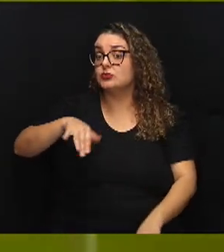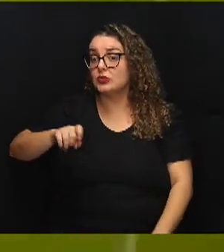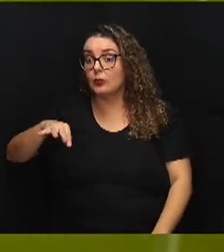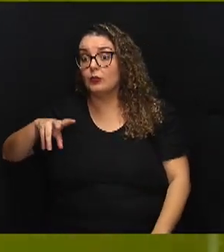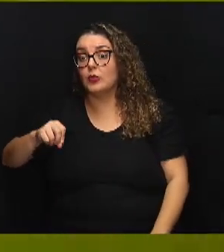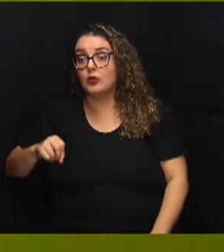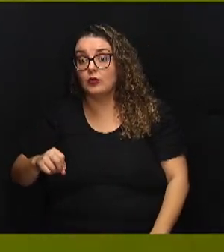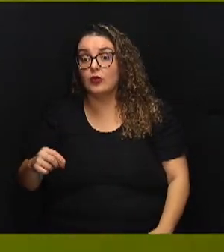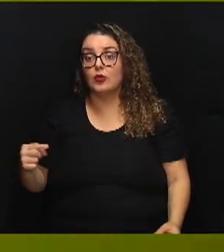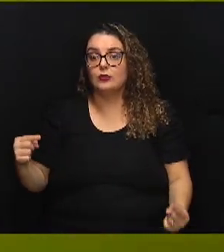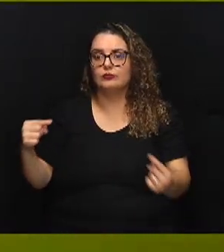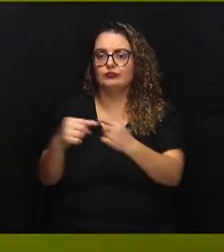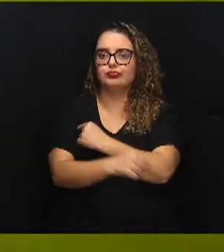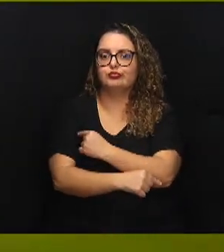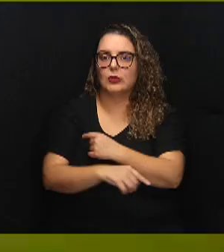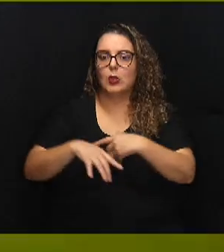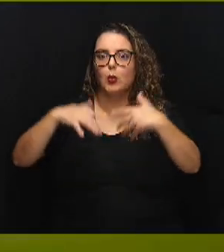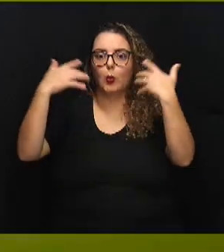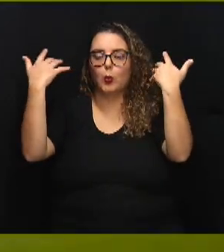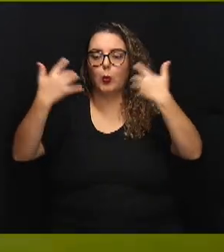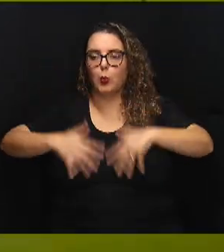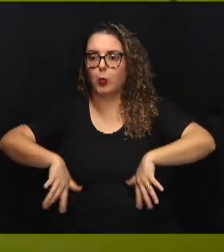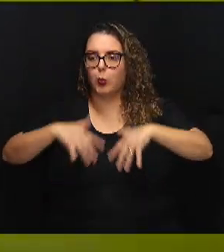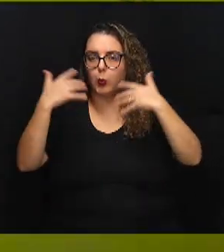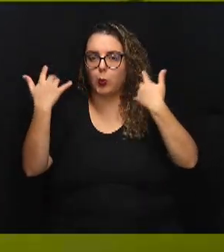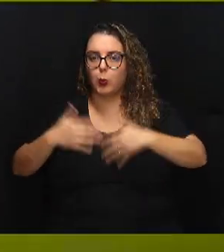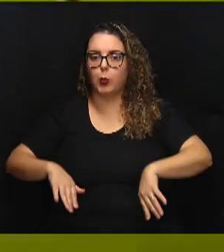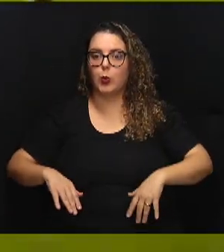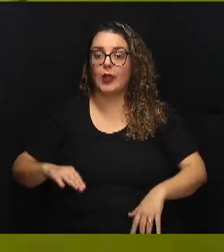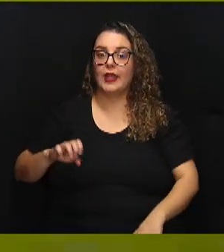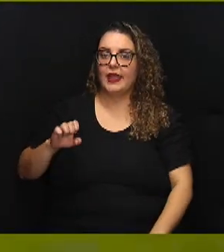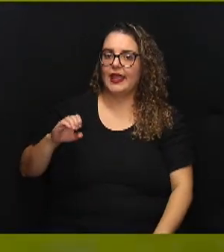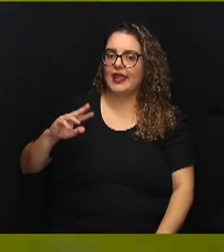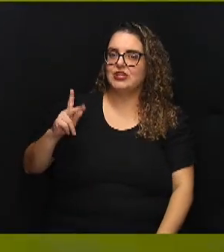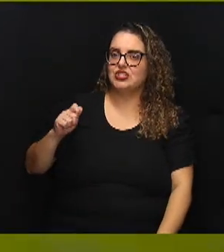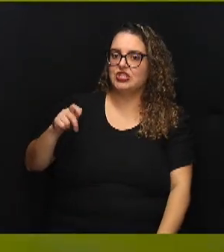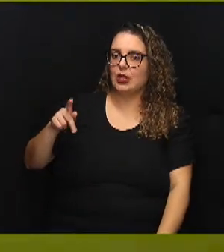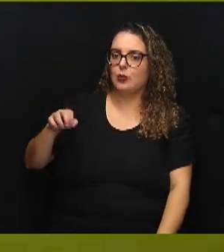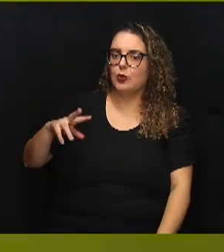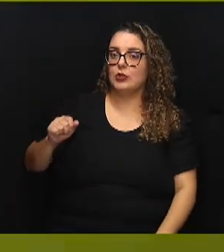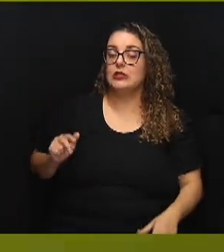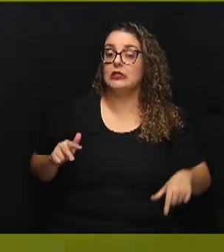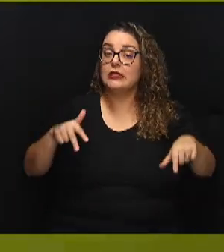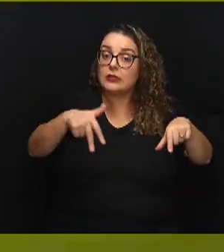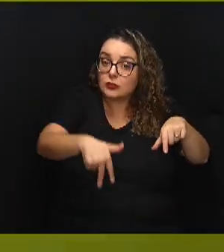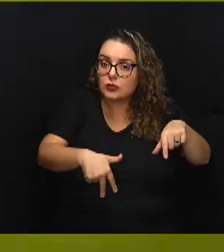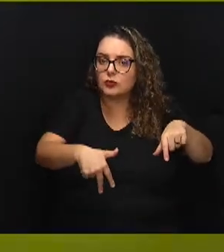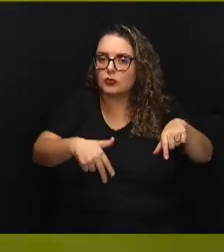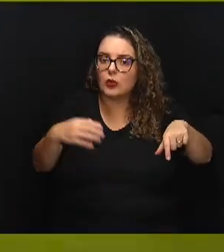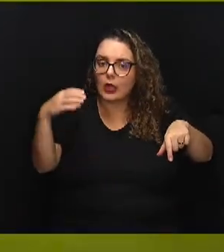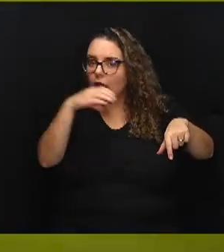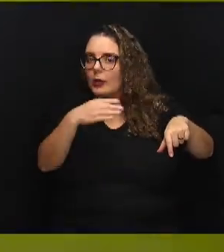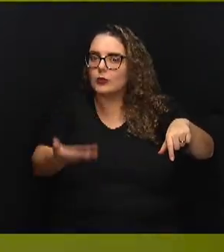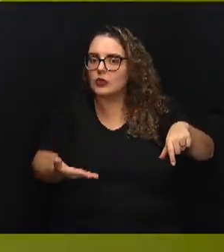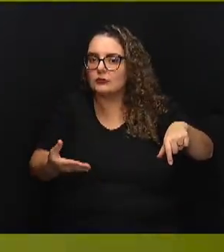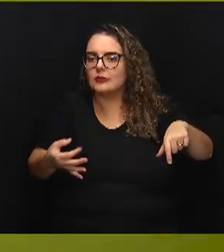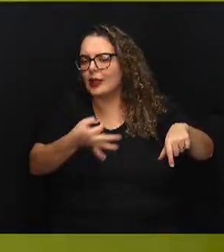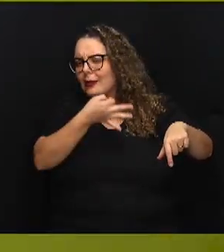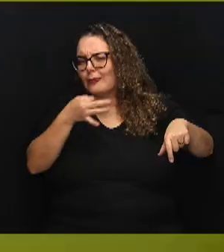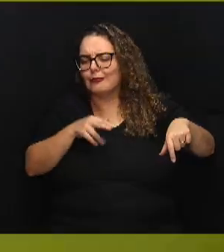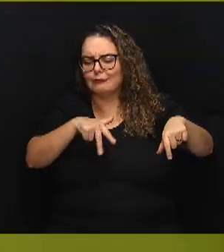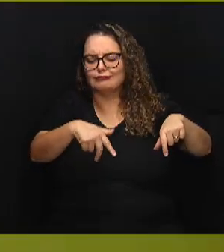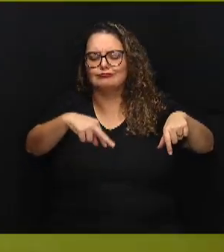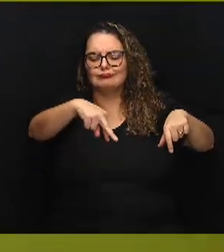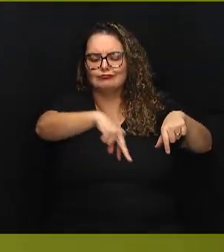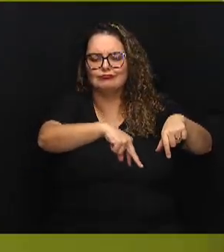fez o contra-ataque mortal. Echaporã tinha acabado de entrar e recebeu ótimo passe para